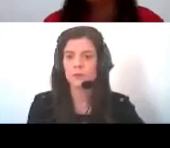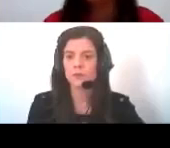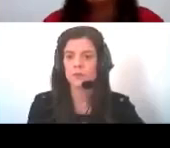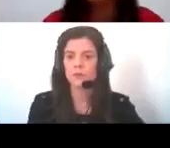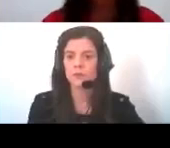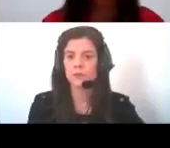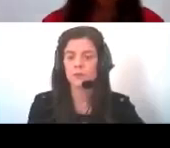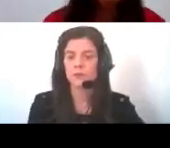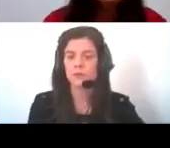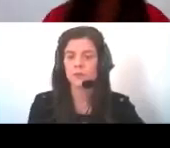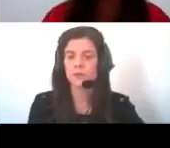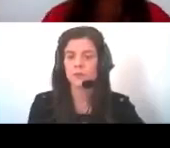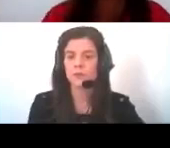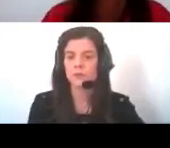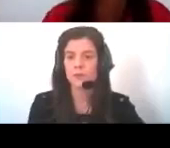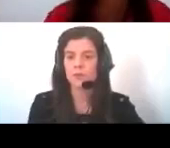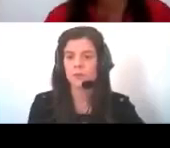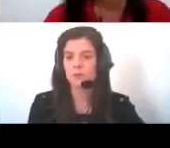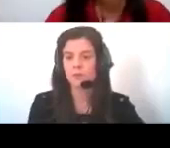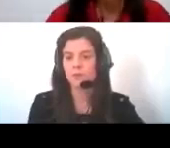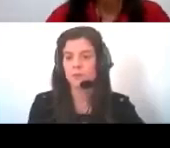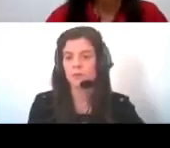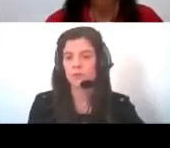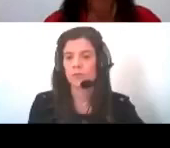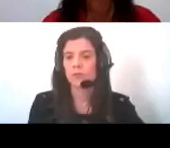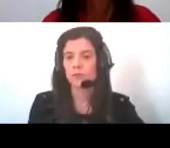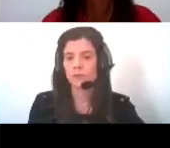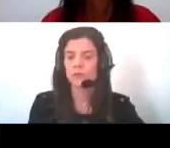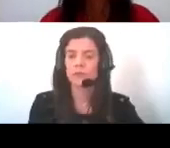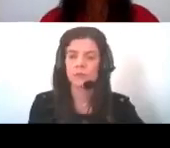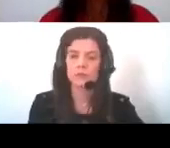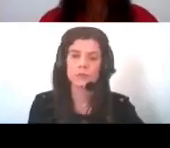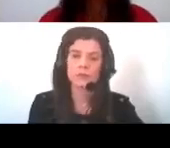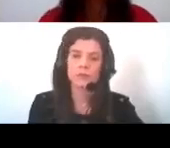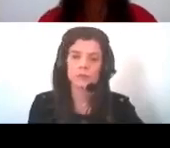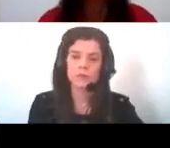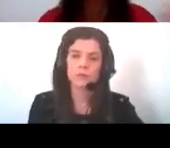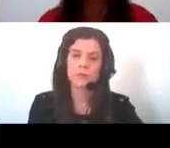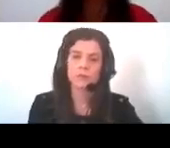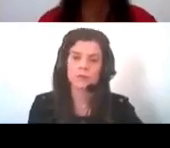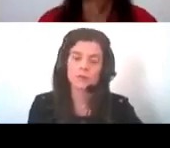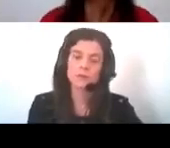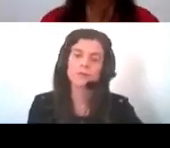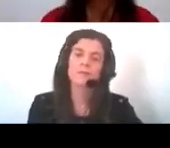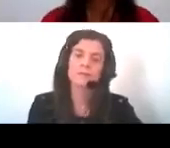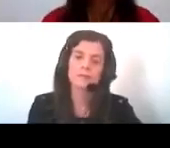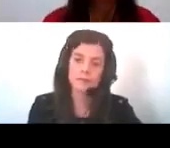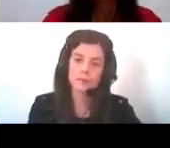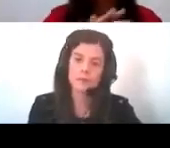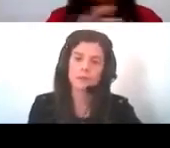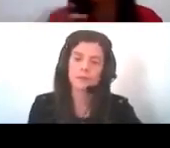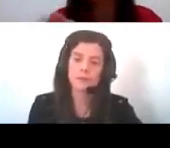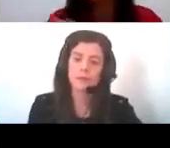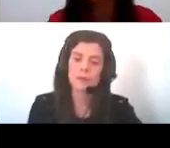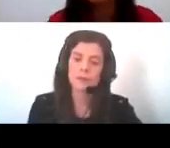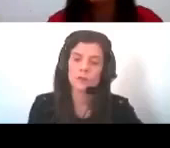é administrado o Diário Oficial, então toda a parte de informação, né, das leis que vão ser colocadas lá